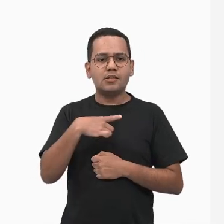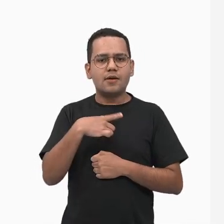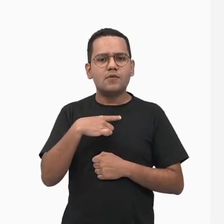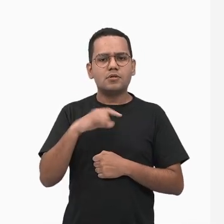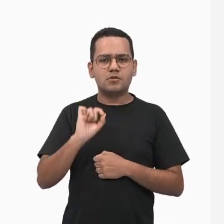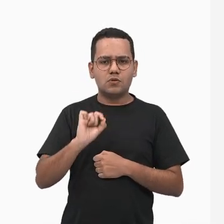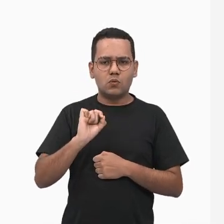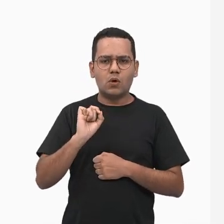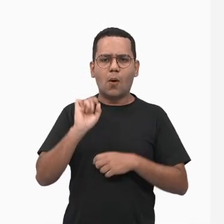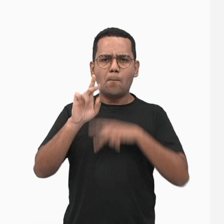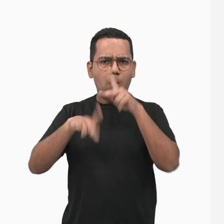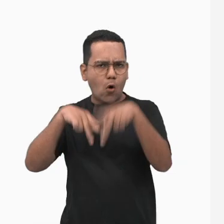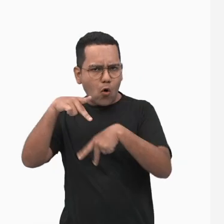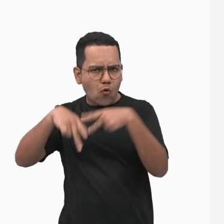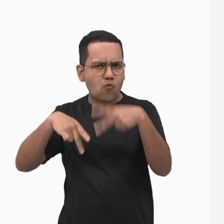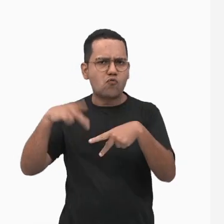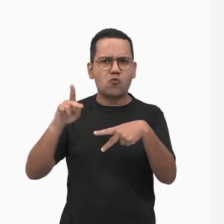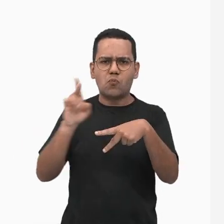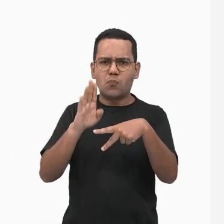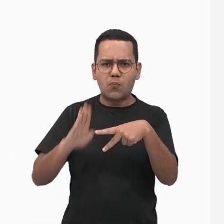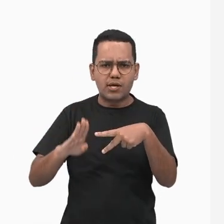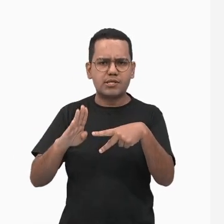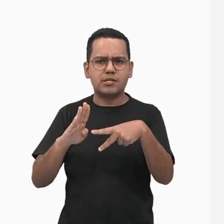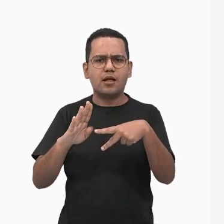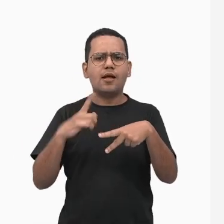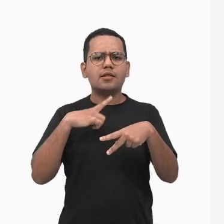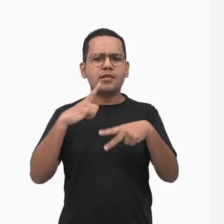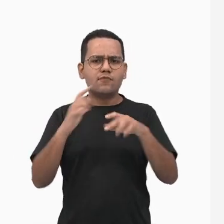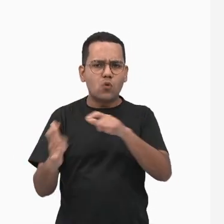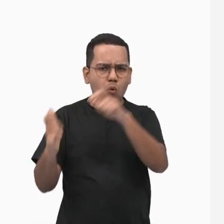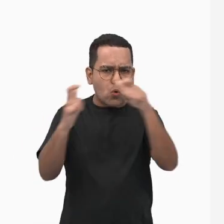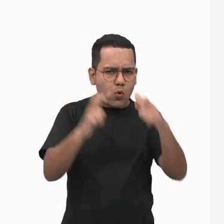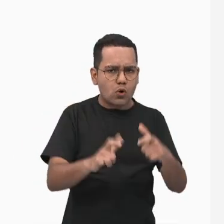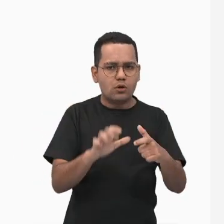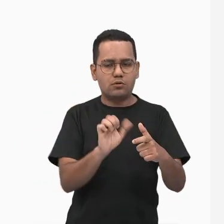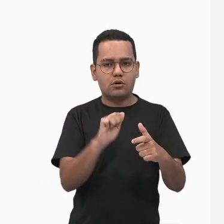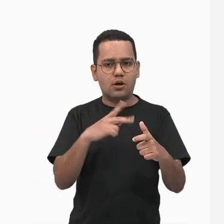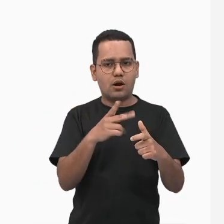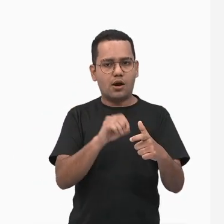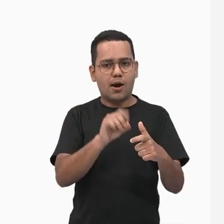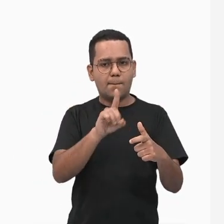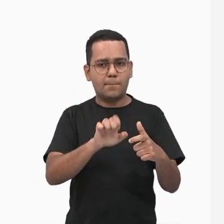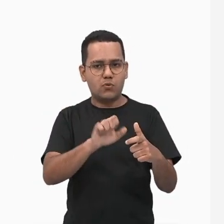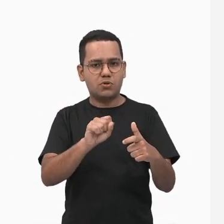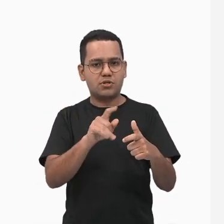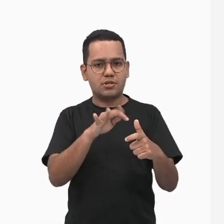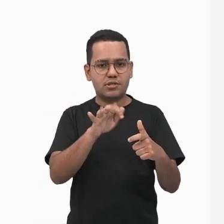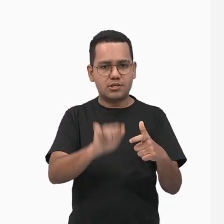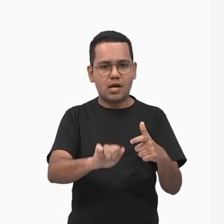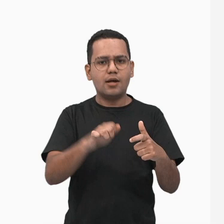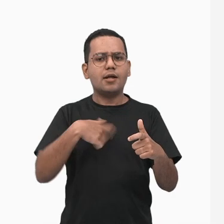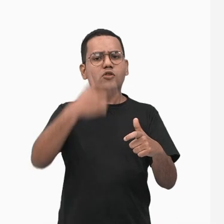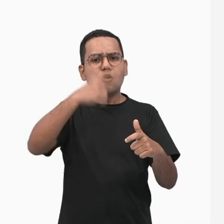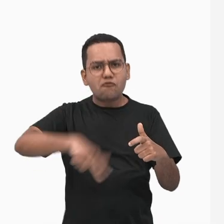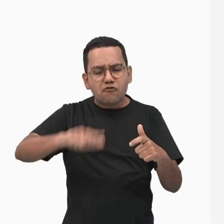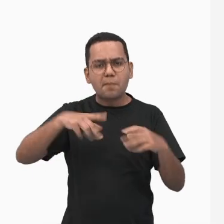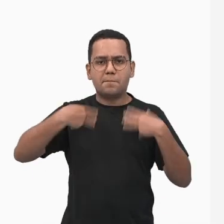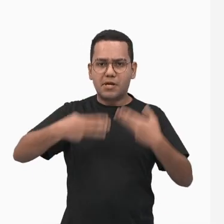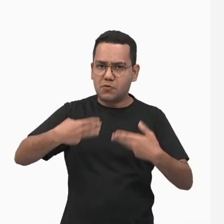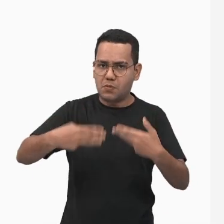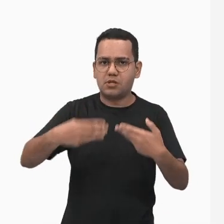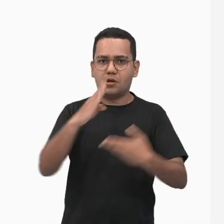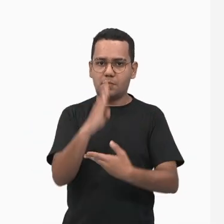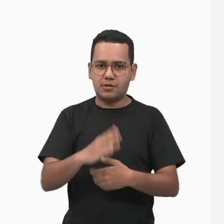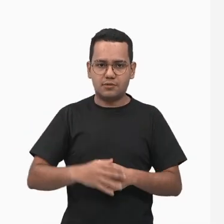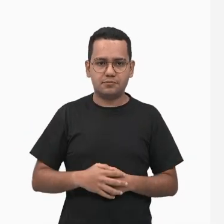exigindo o retorno do Ministério Brasileiro. Na madrugada do dia 7 de abril de 1831, Dom